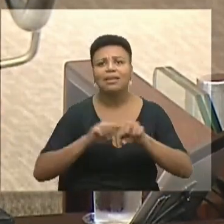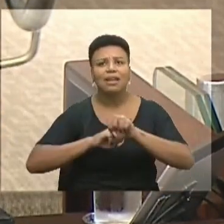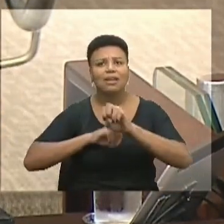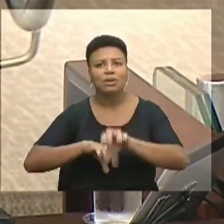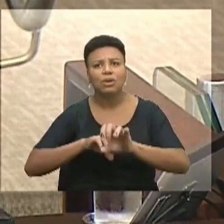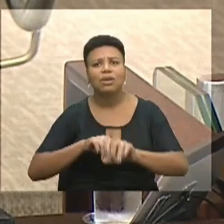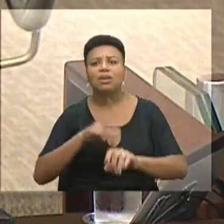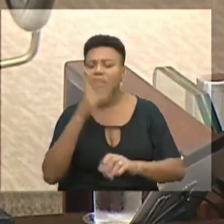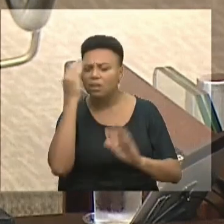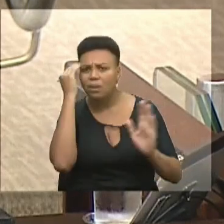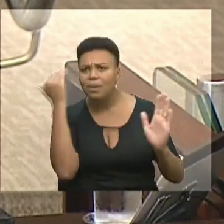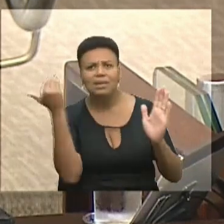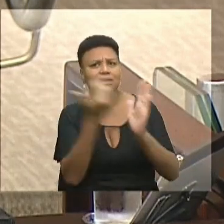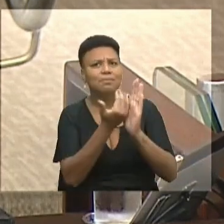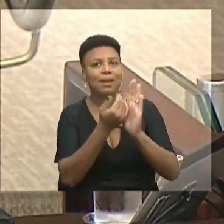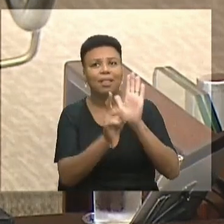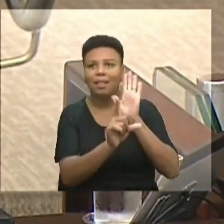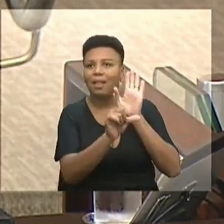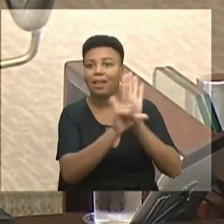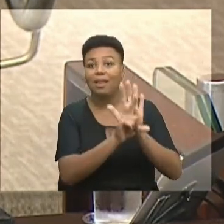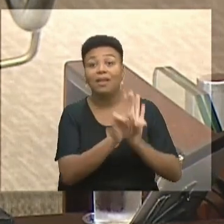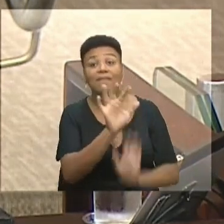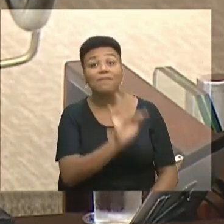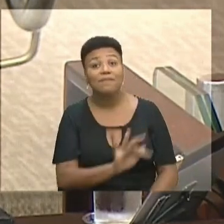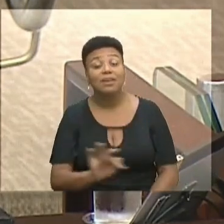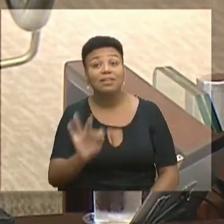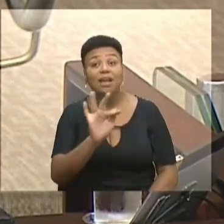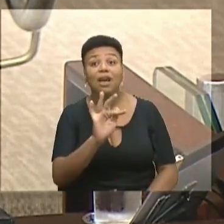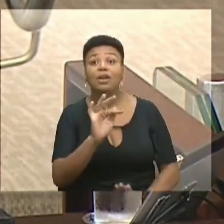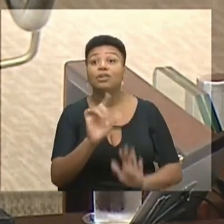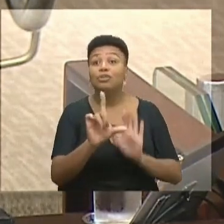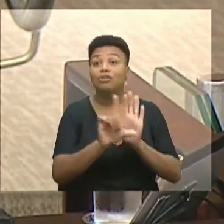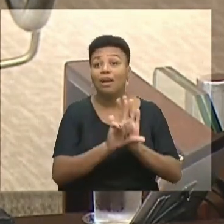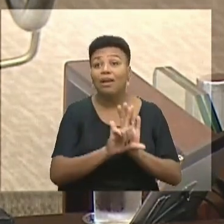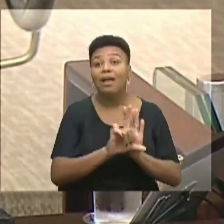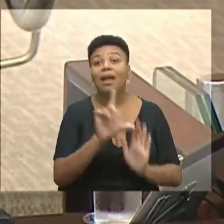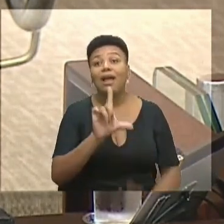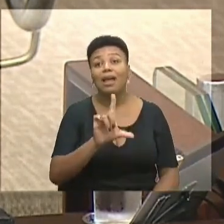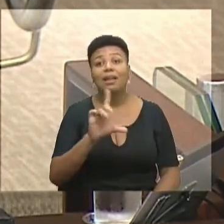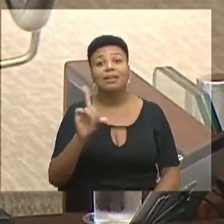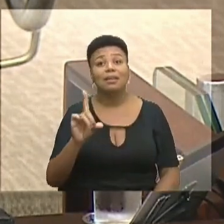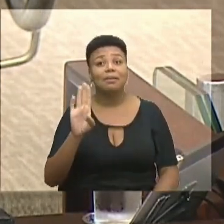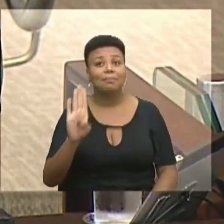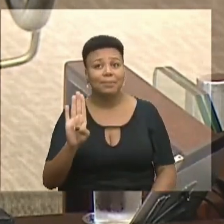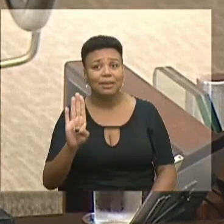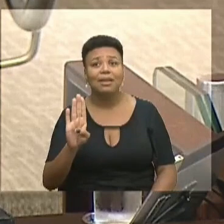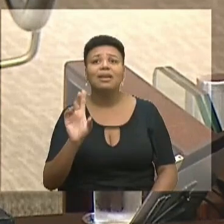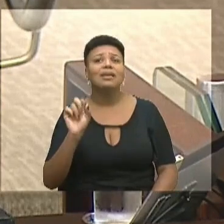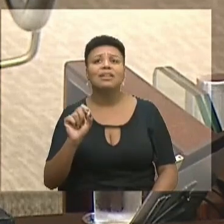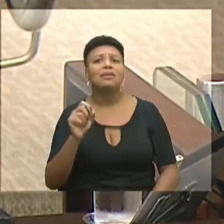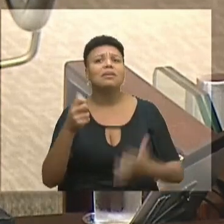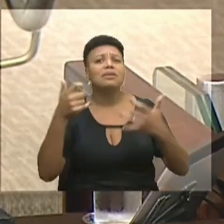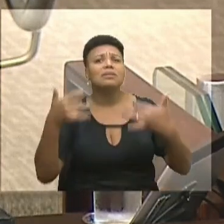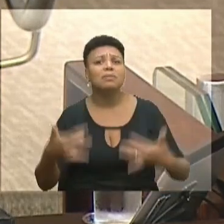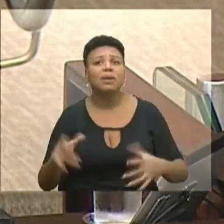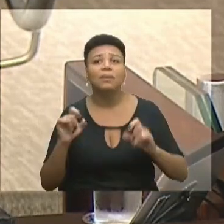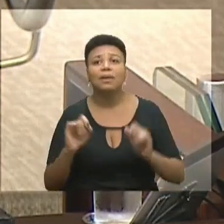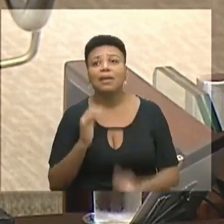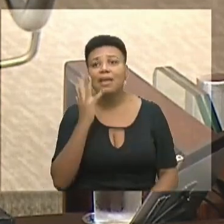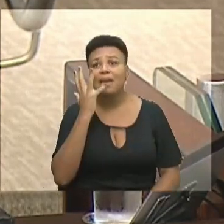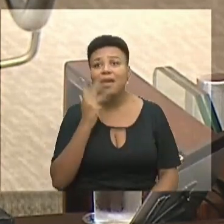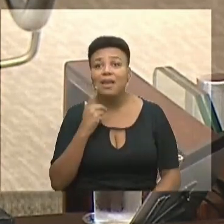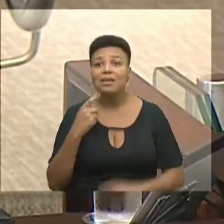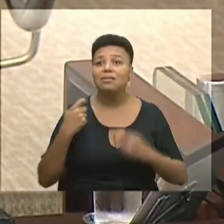descumpre a lei federal de diretrizes básicas da educação que impõe que as crianças